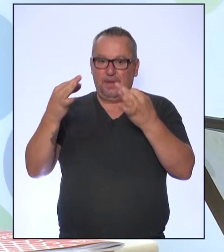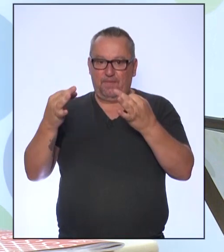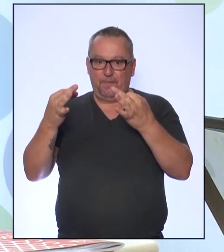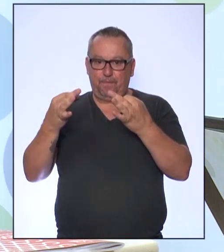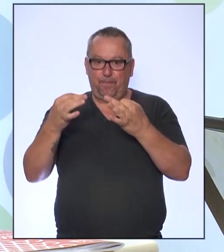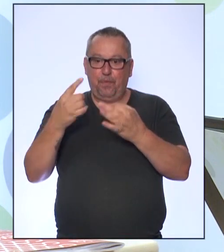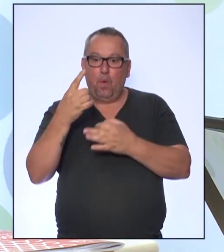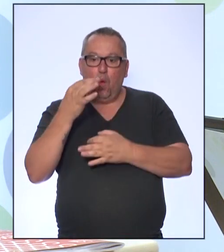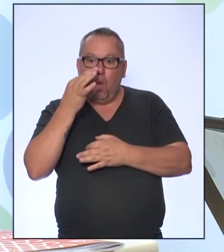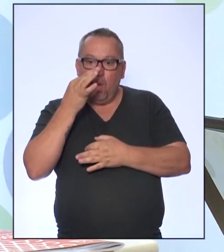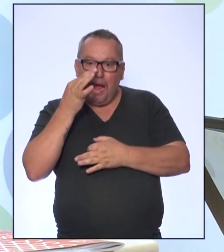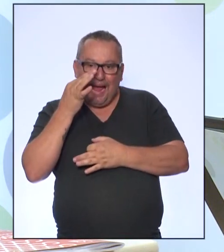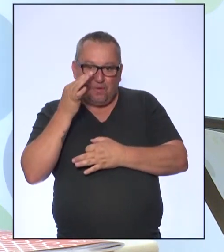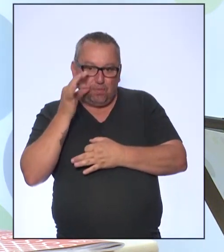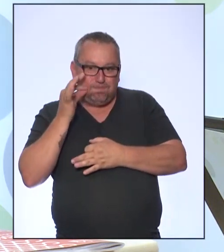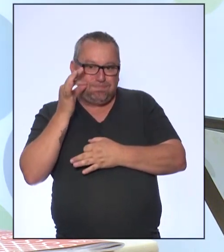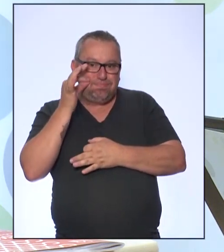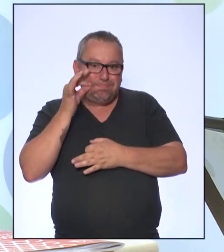O ratinho